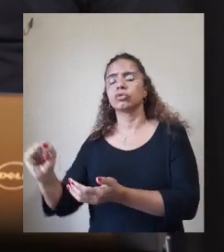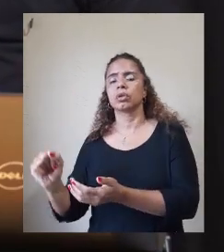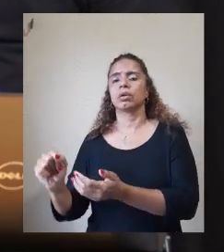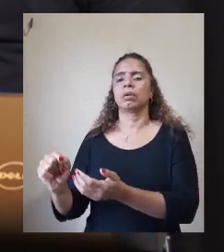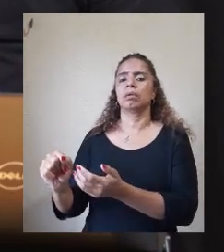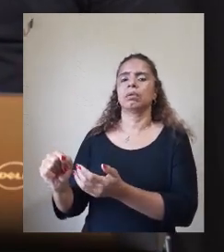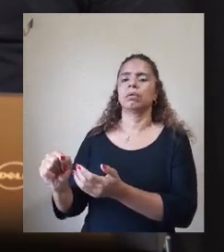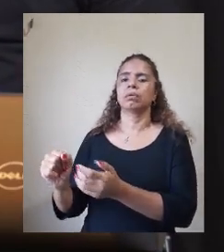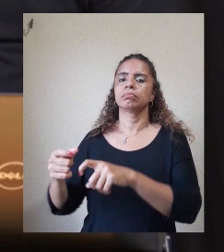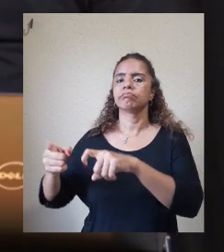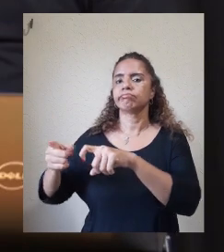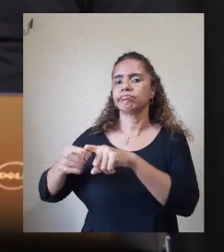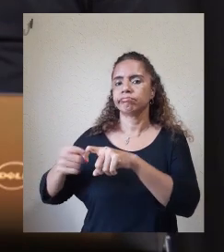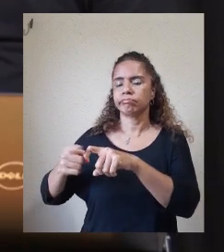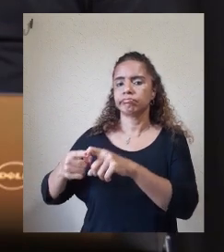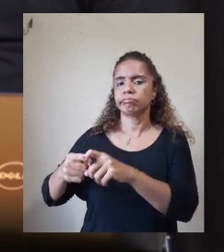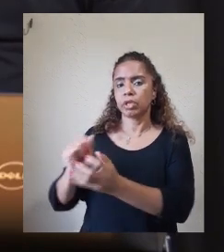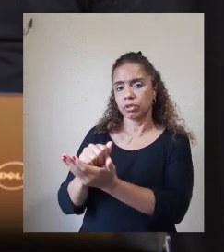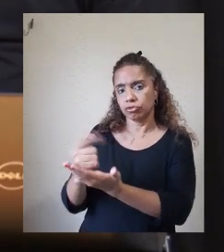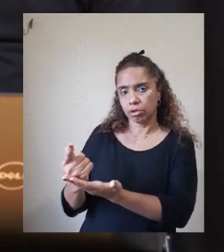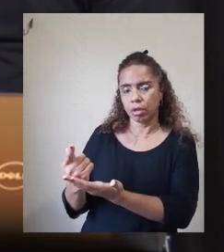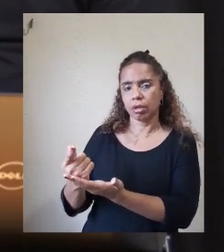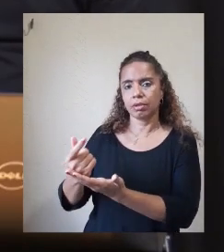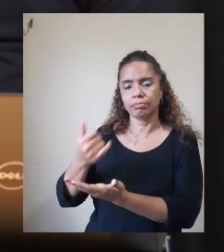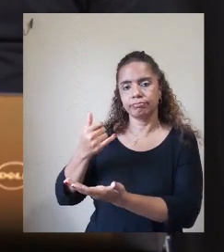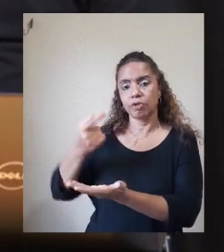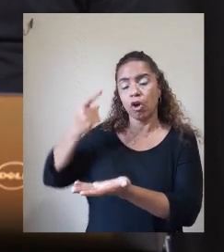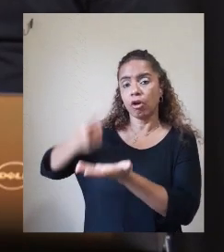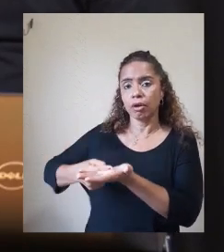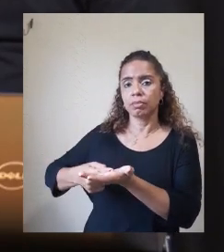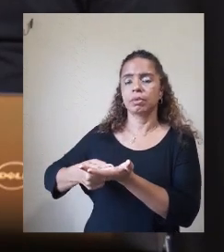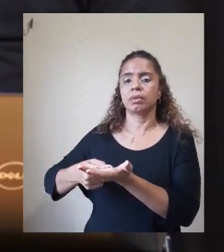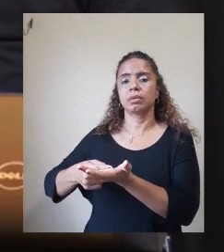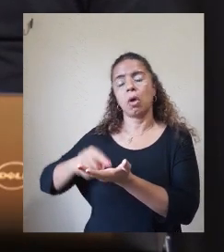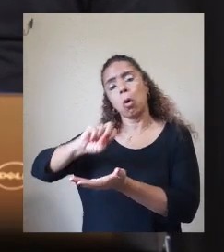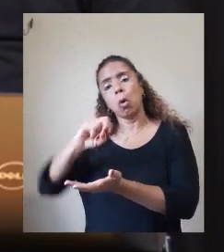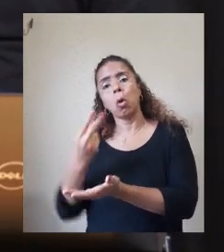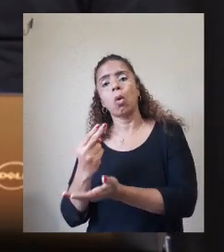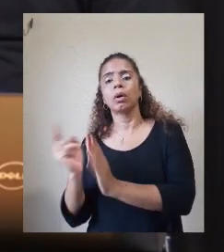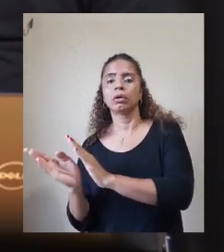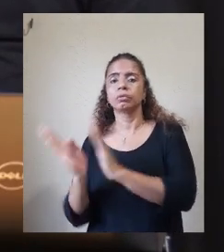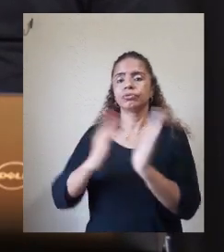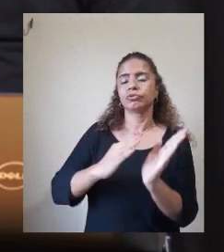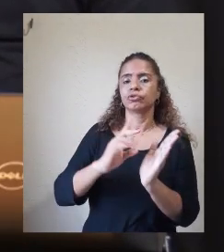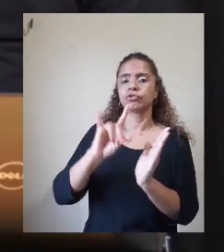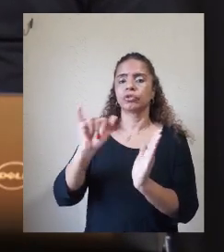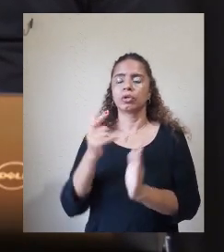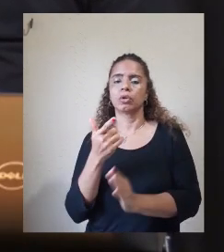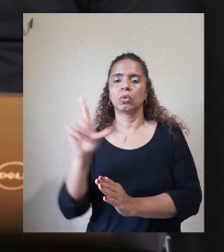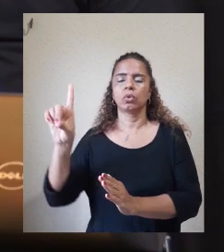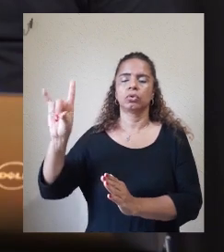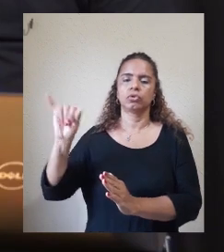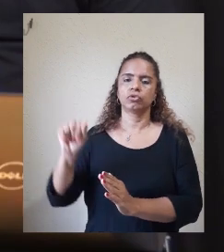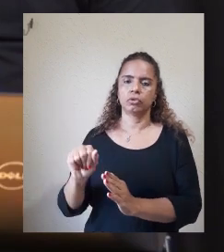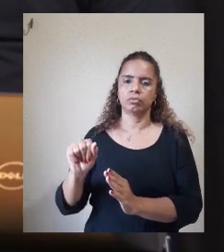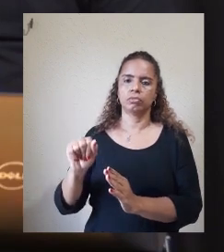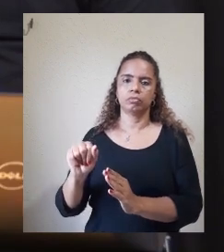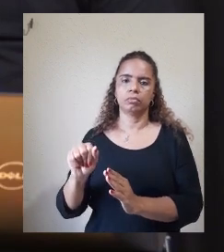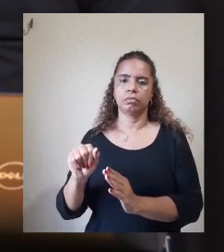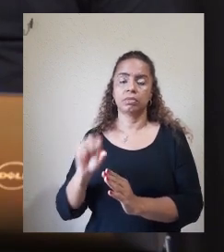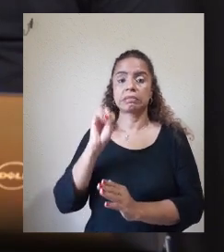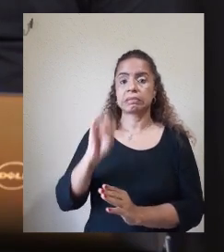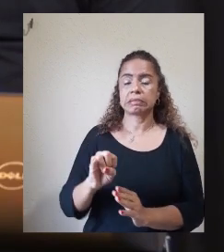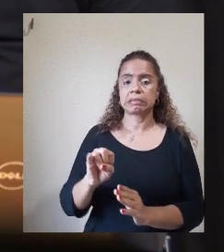né? Adia a consulta, né? Para priorizar o atendimento a esses casos. Agora, se você está grave, se você